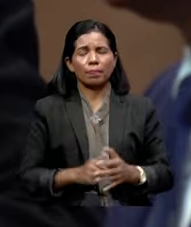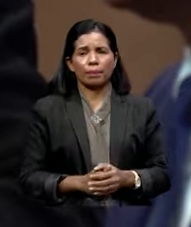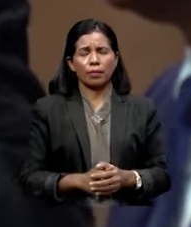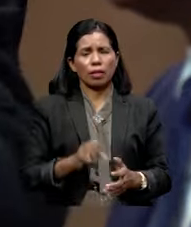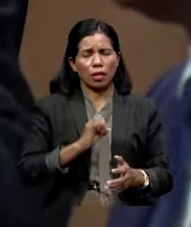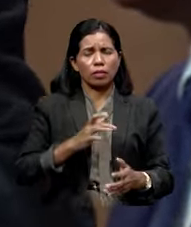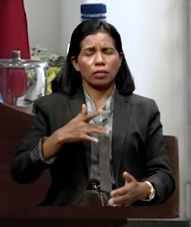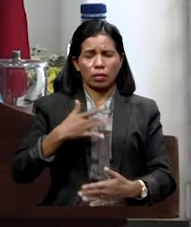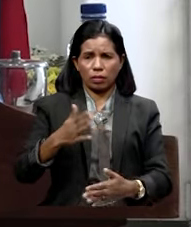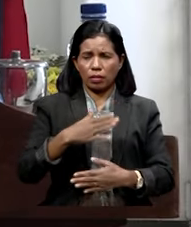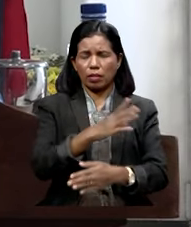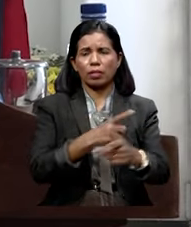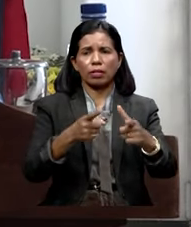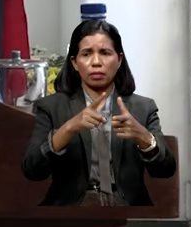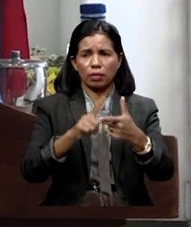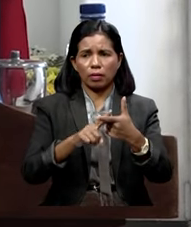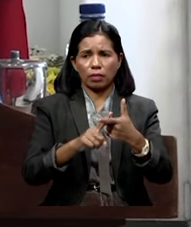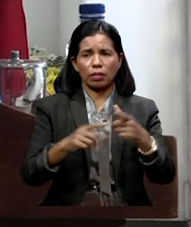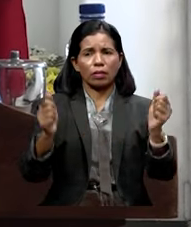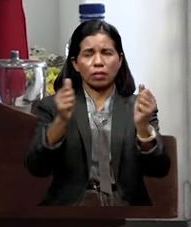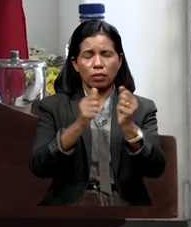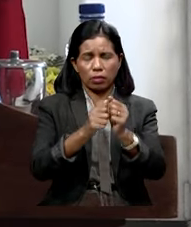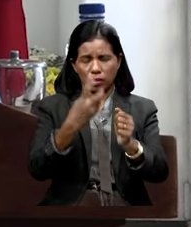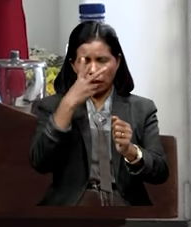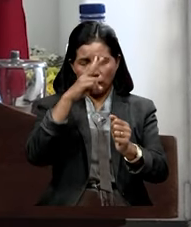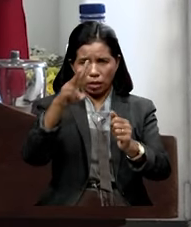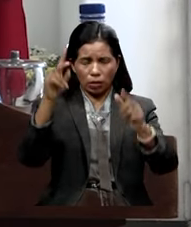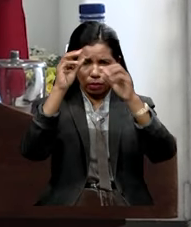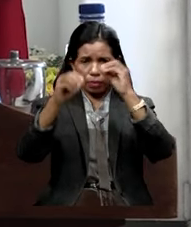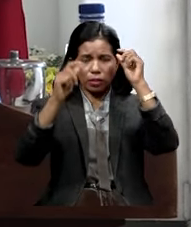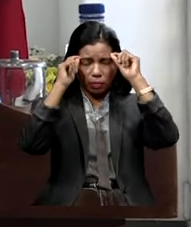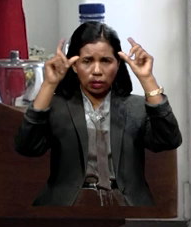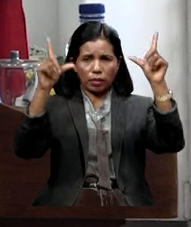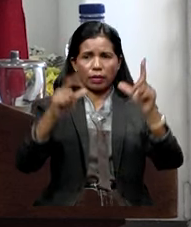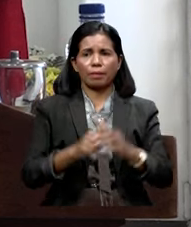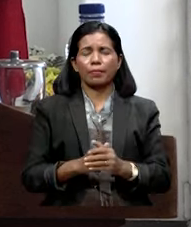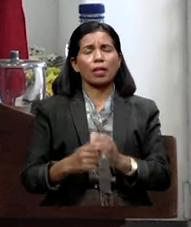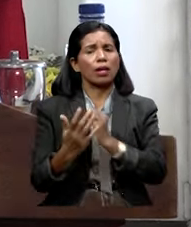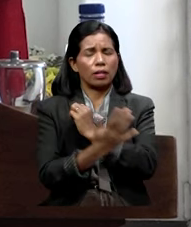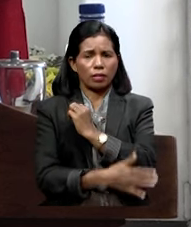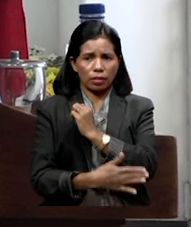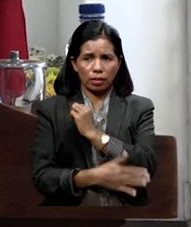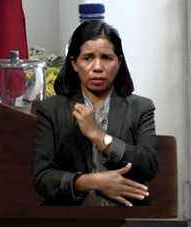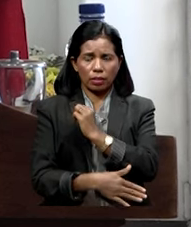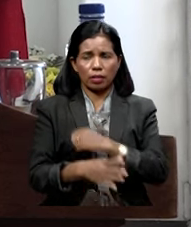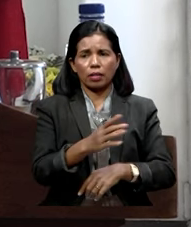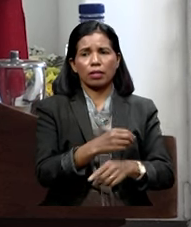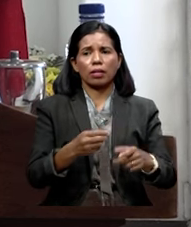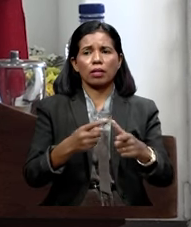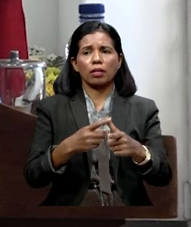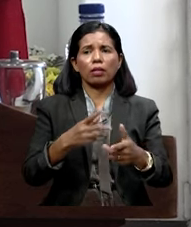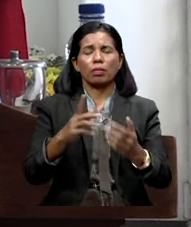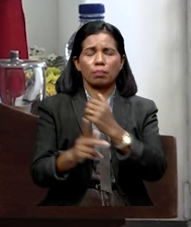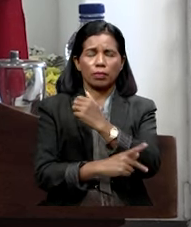muito impressionado com o facto de Timor-Leste, país pequeno, Portugal também é um